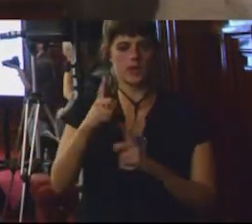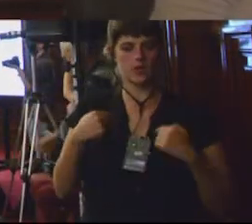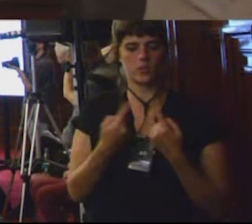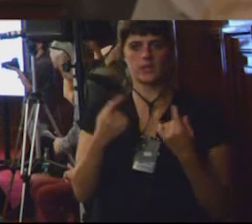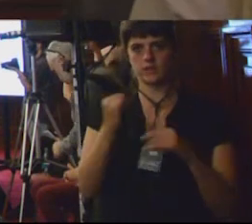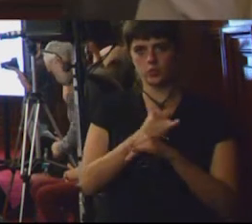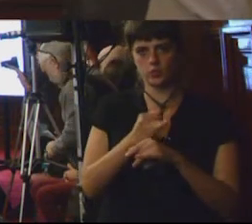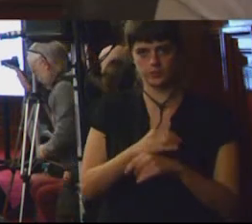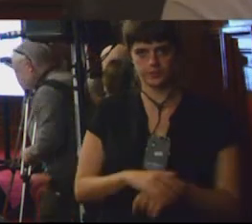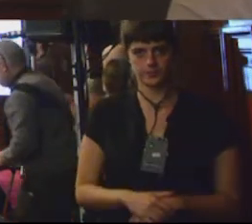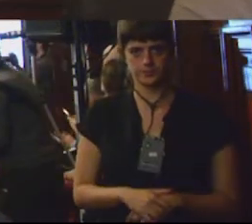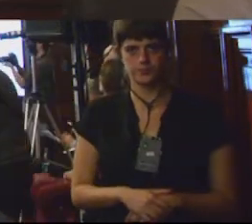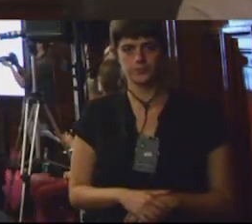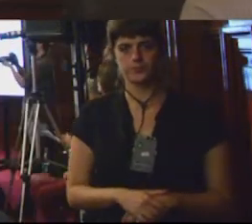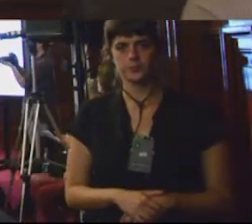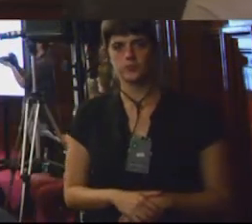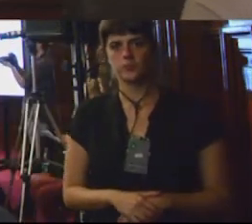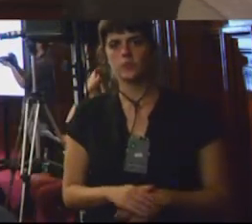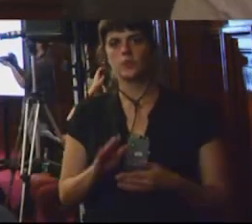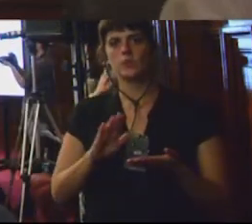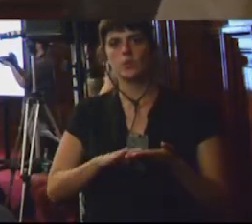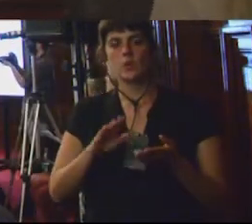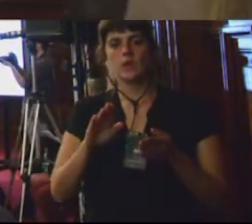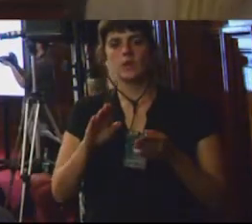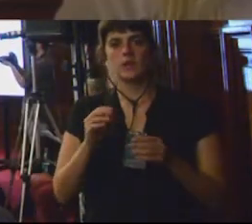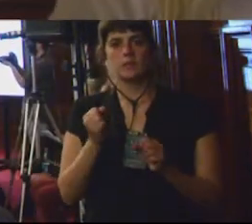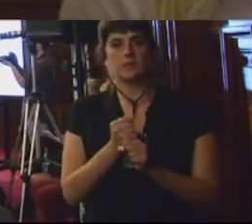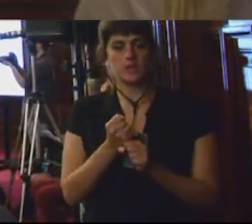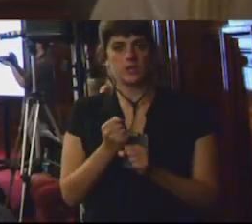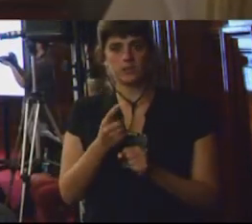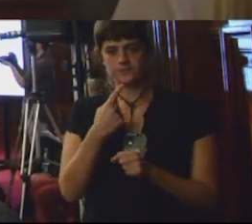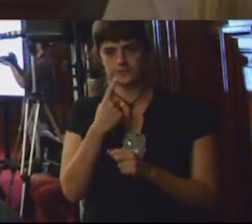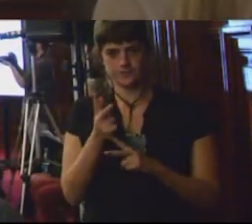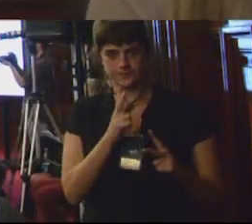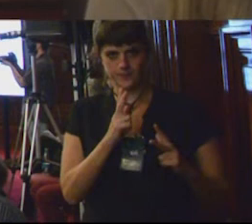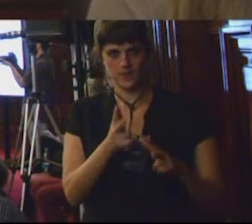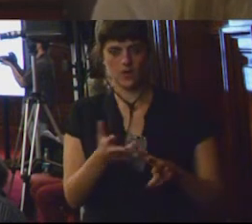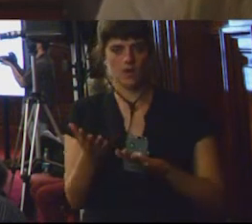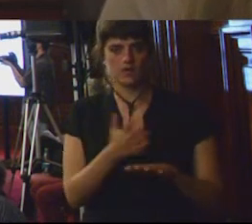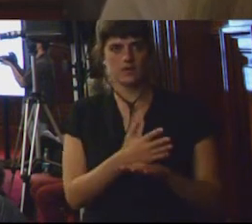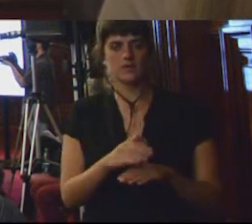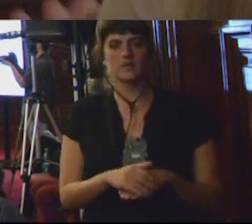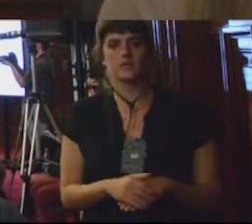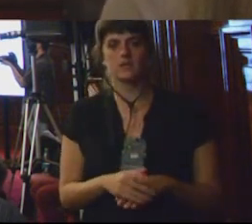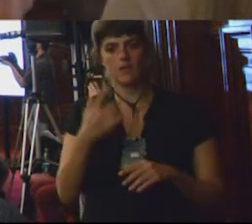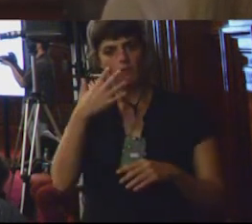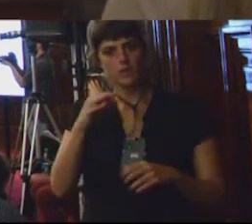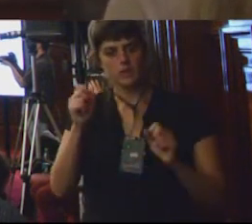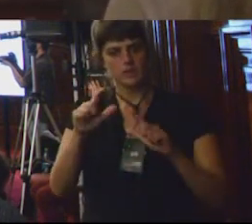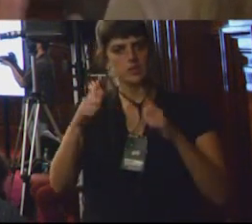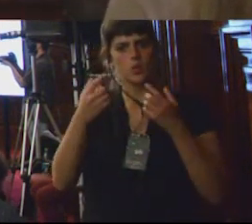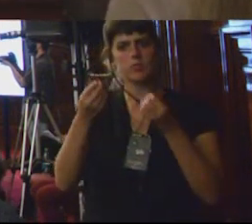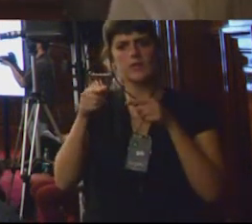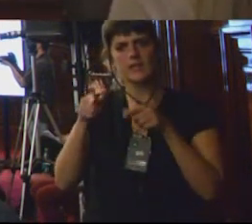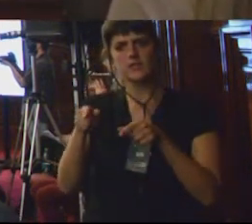questão de geração de empregos que foi mencionado, chama a minha atenção o fato de que essa é uma alegação importante, porque o controle da regressividade